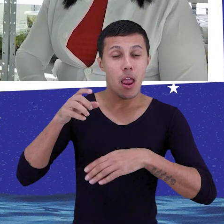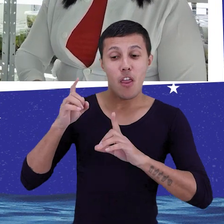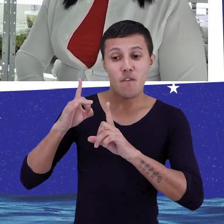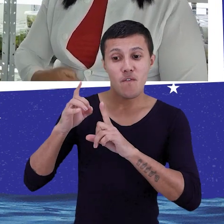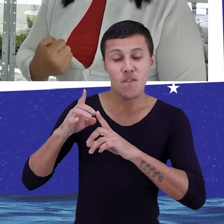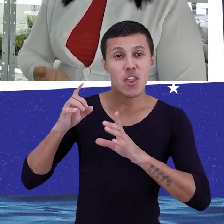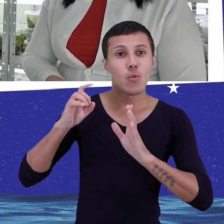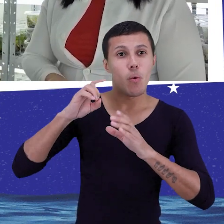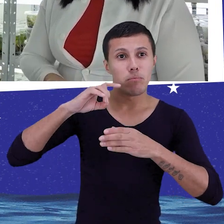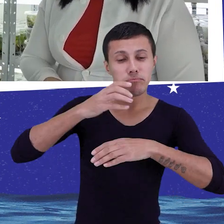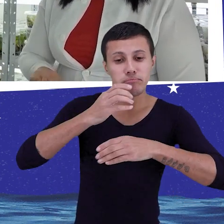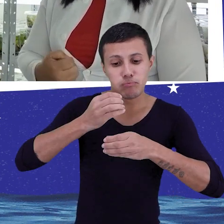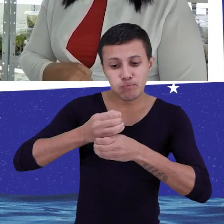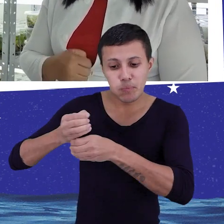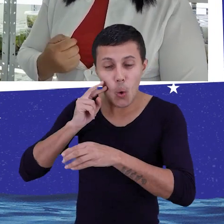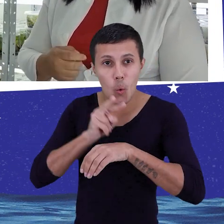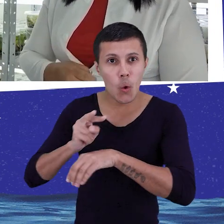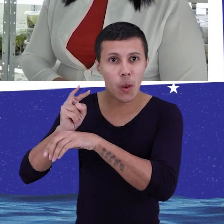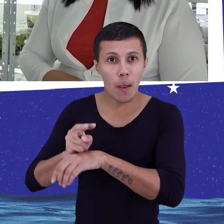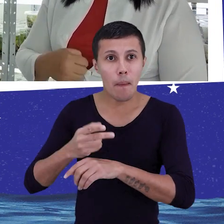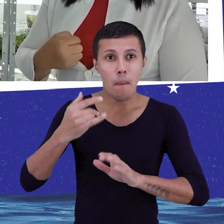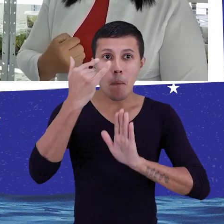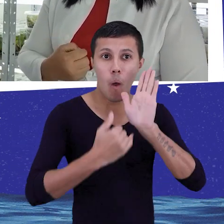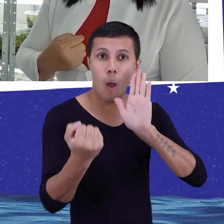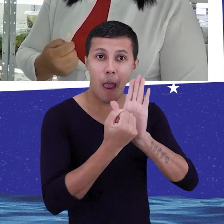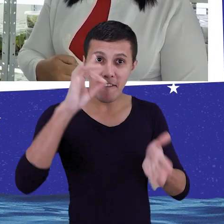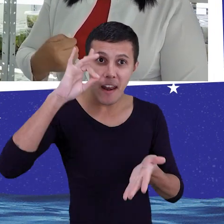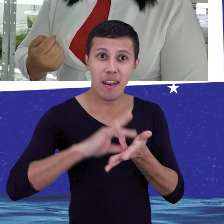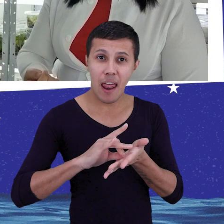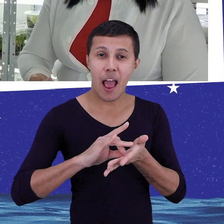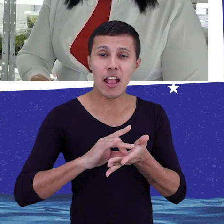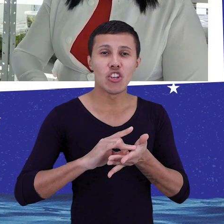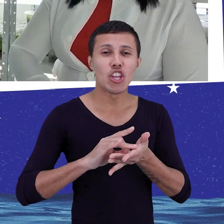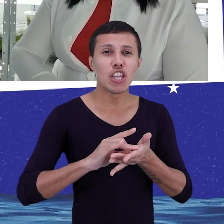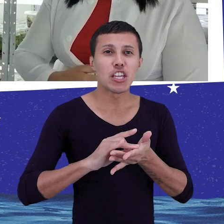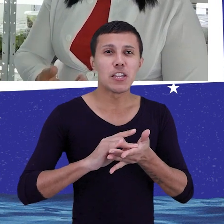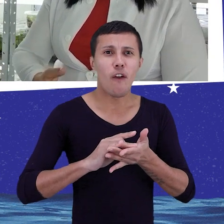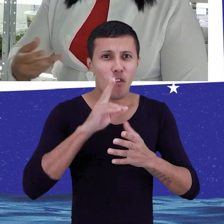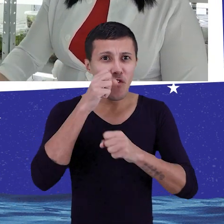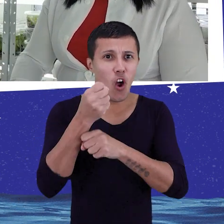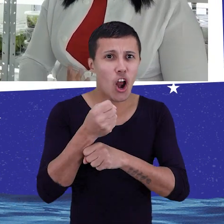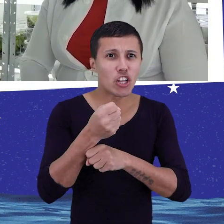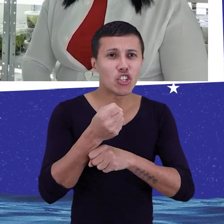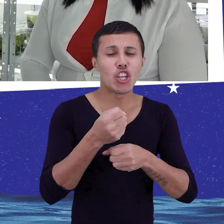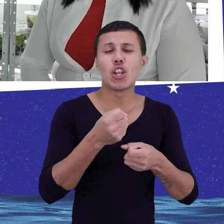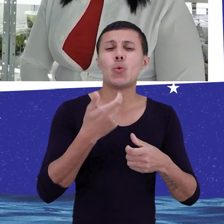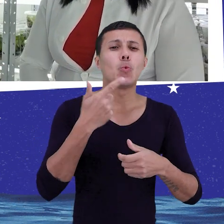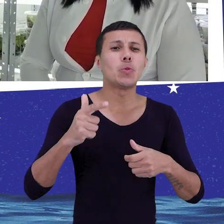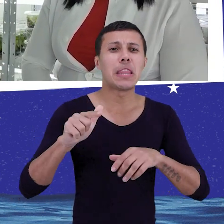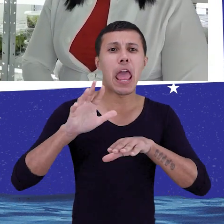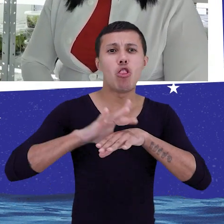vitro, a gente consegue certificar que são livres, que são plantas mudas livres de doenças, e isso permite a